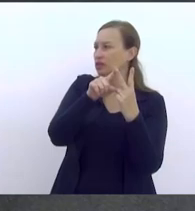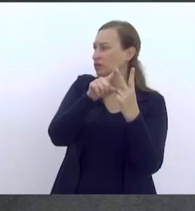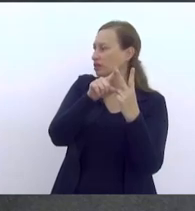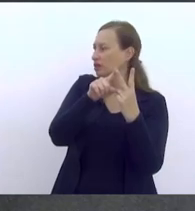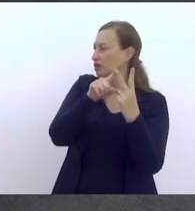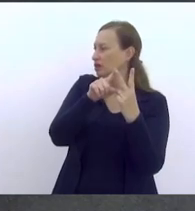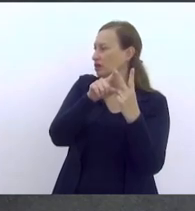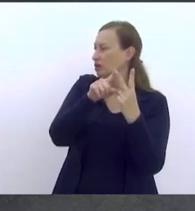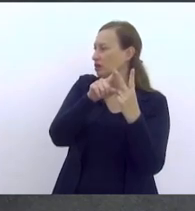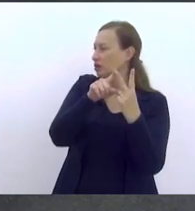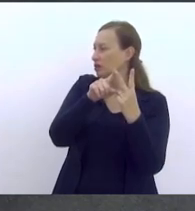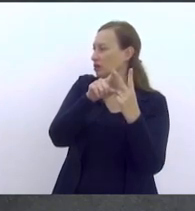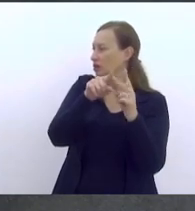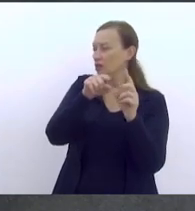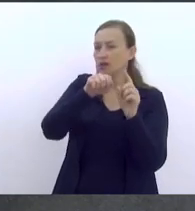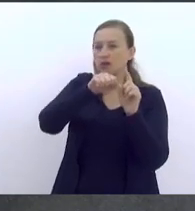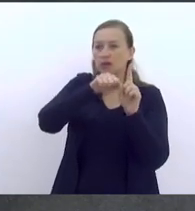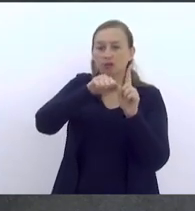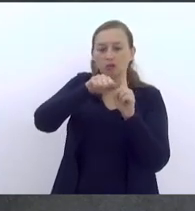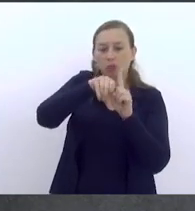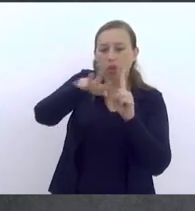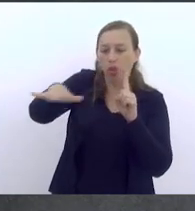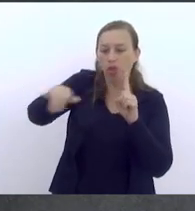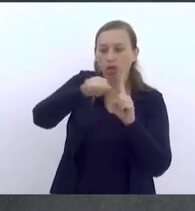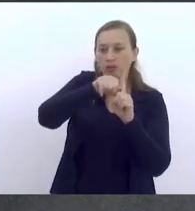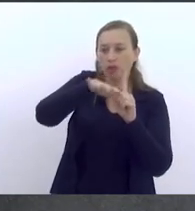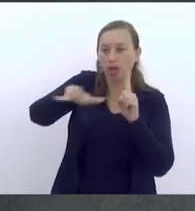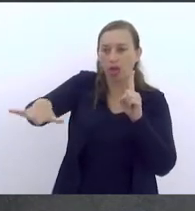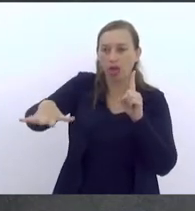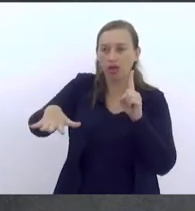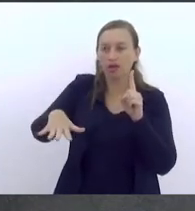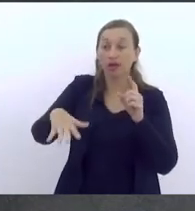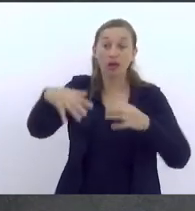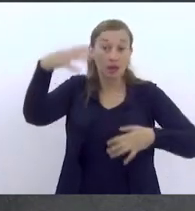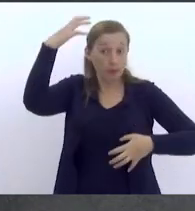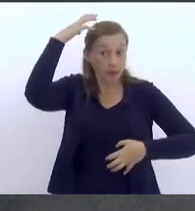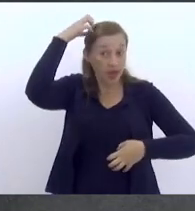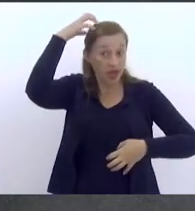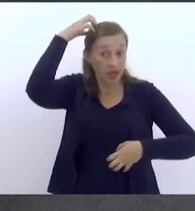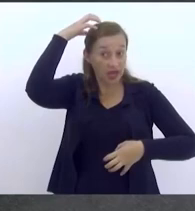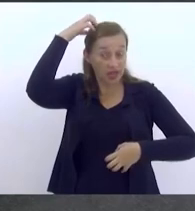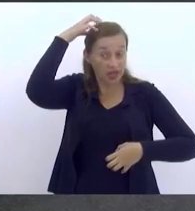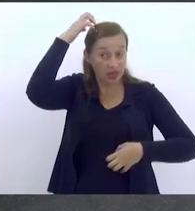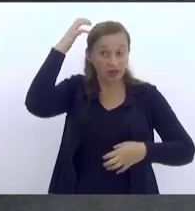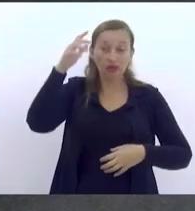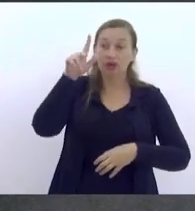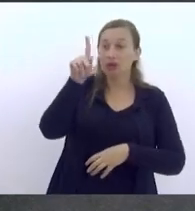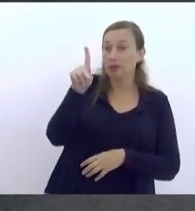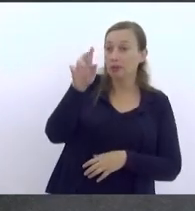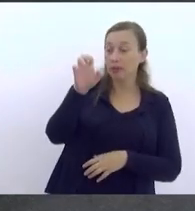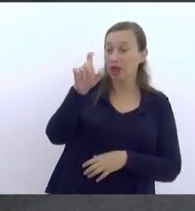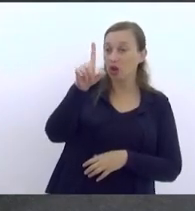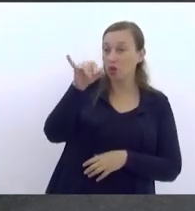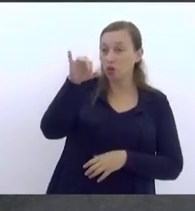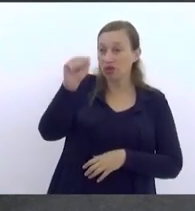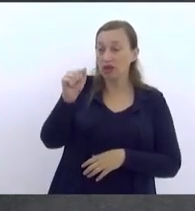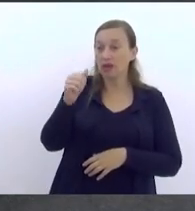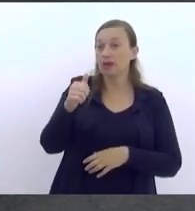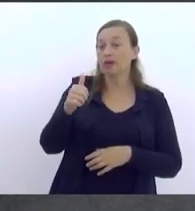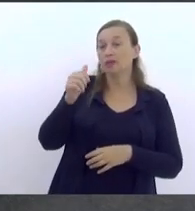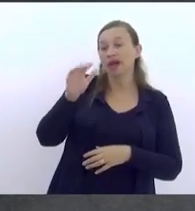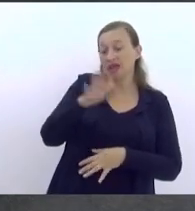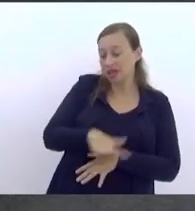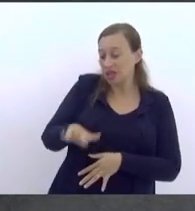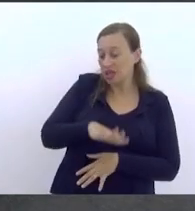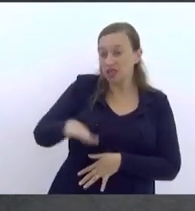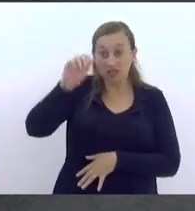com distribuição de banana e macaquinho de pelúcia para crianças negras nas ruas do nosso estado, principalmente no município de